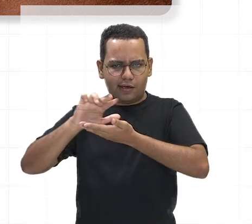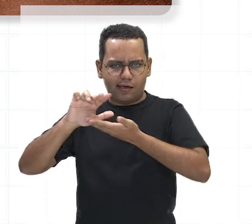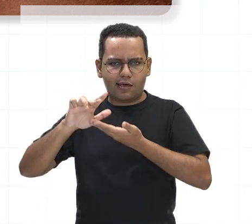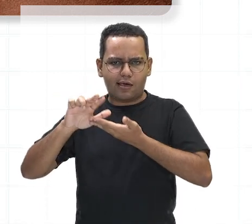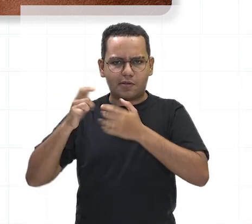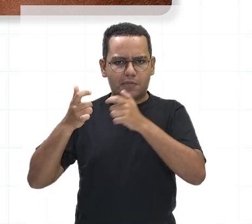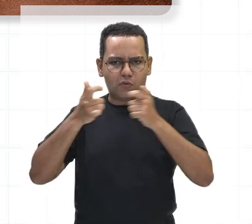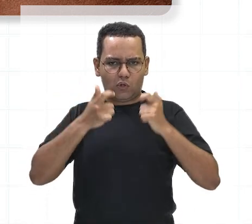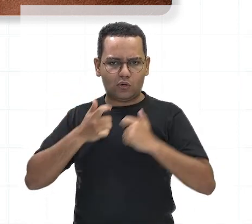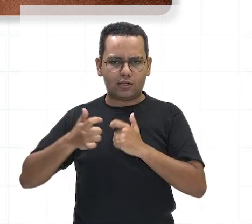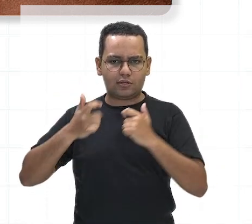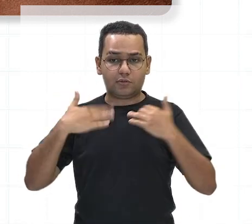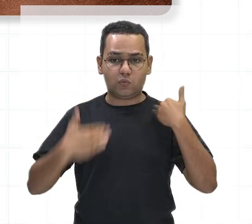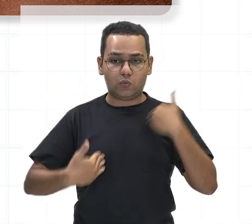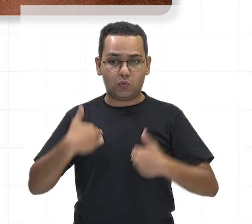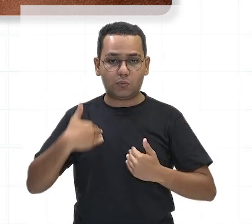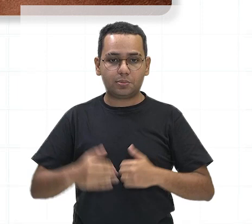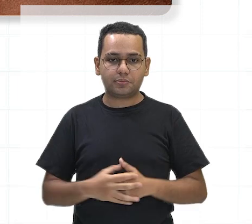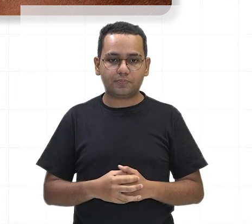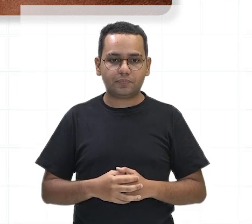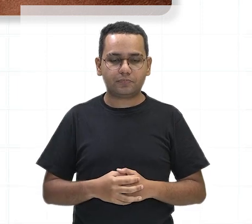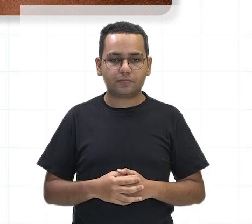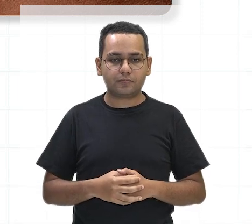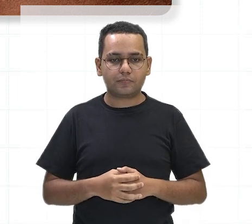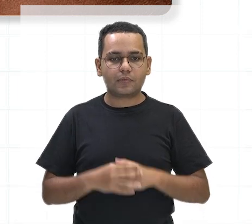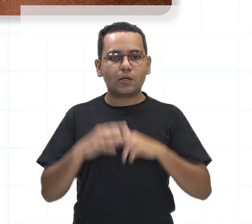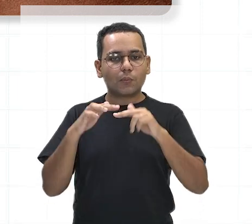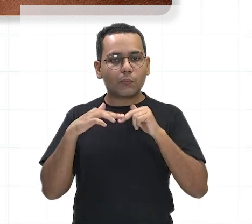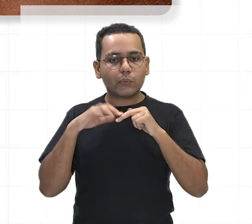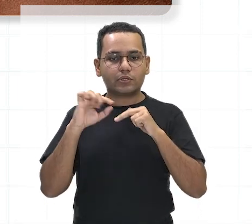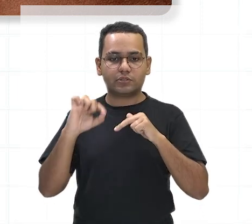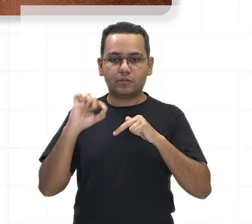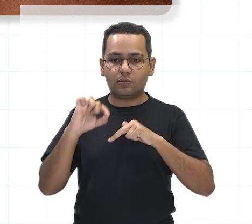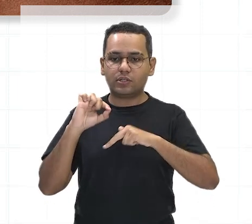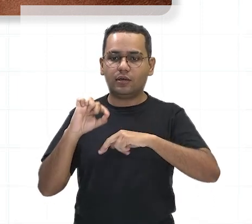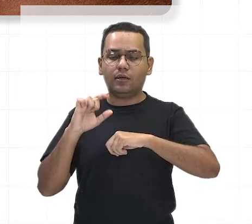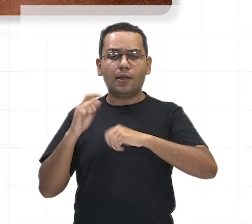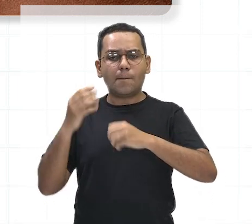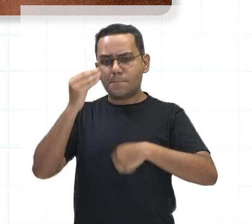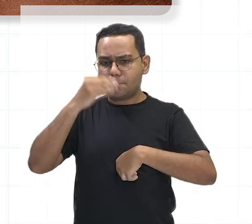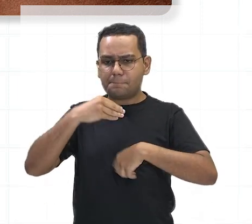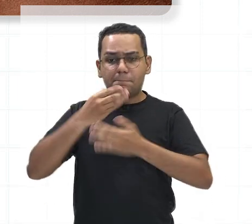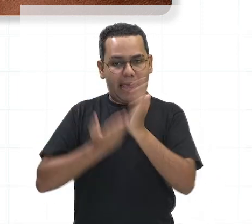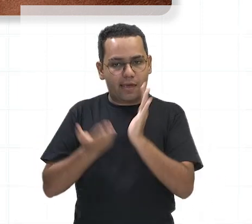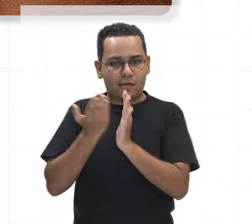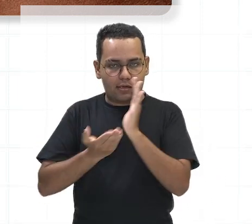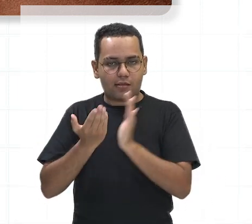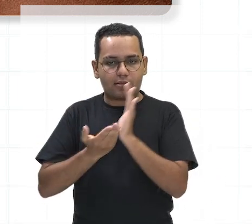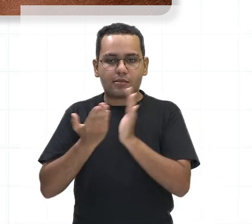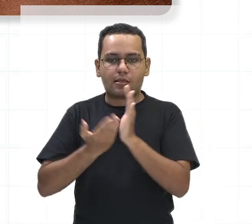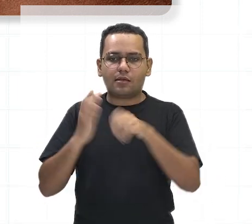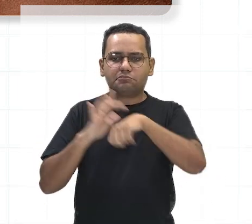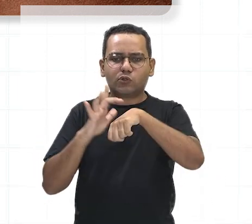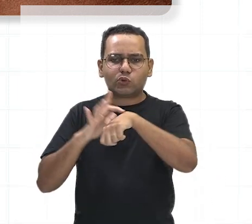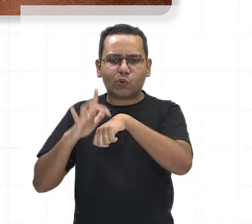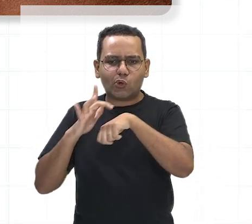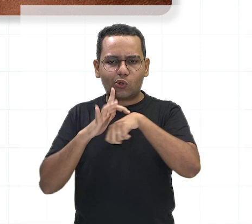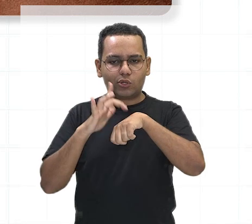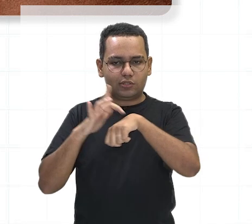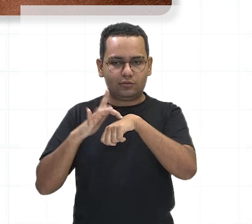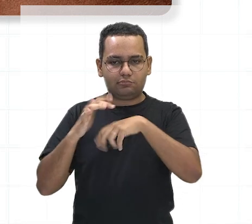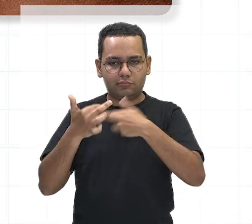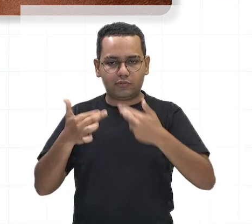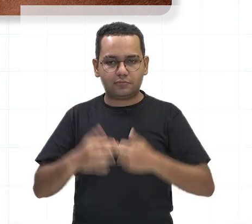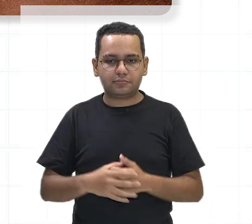nas diferentes partes do corpo, que geralmente estão associadas a uma perda de sensibilidade, ao toque e à dor, como